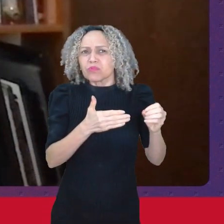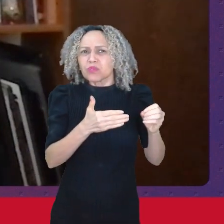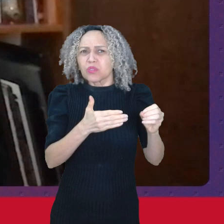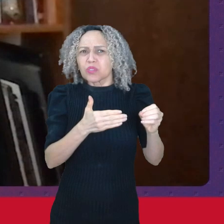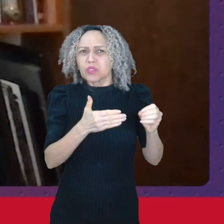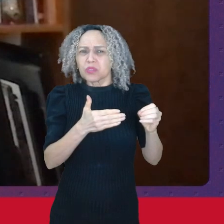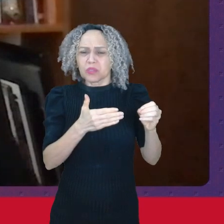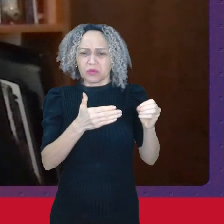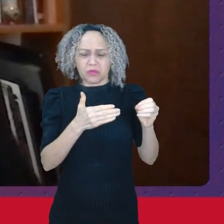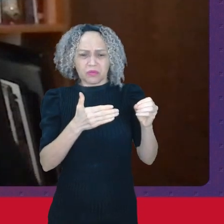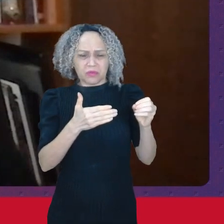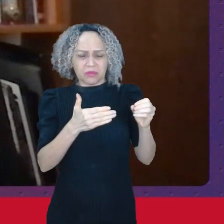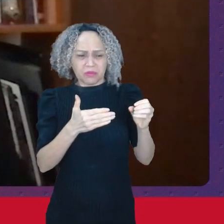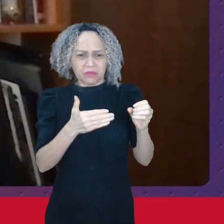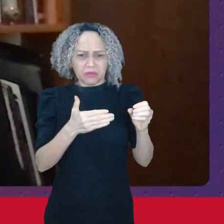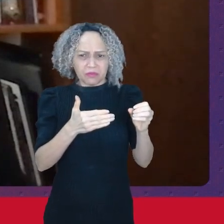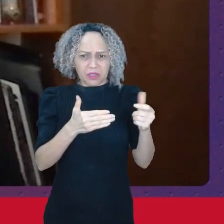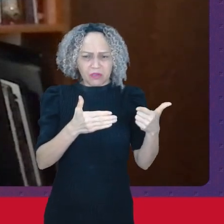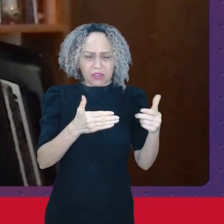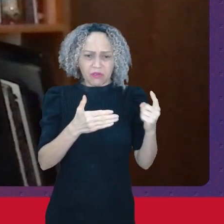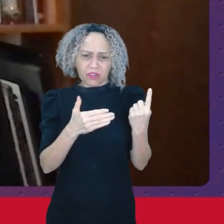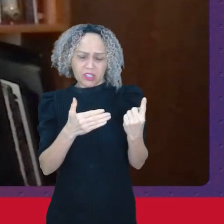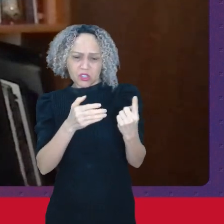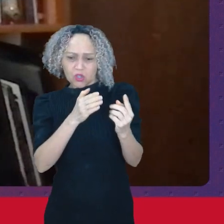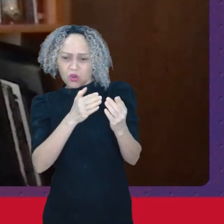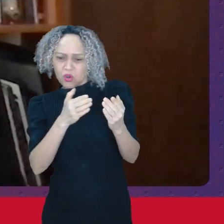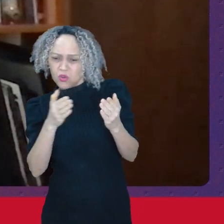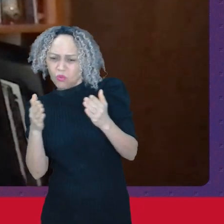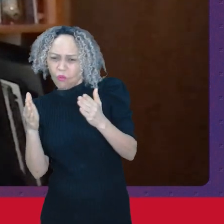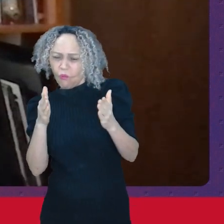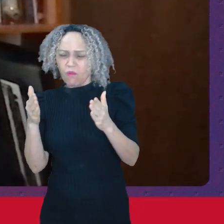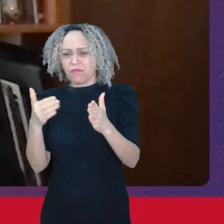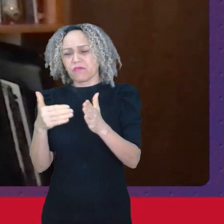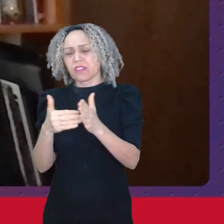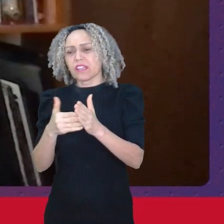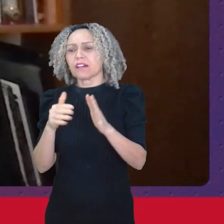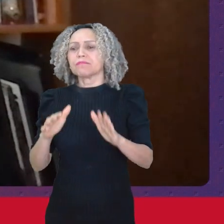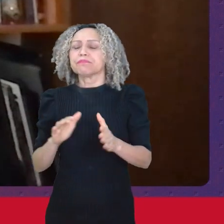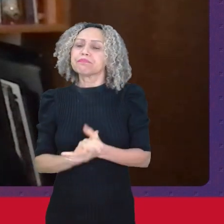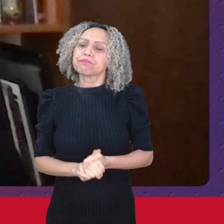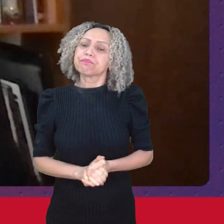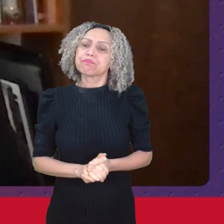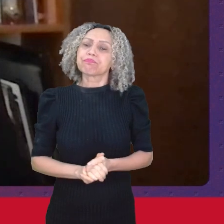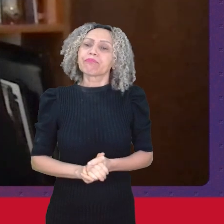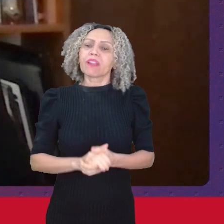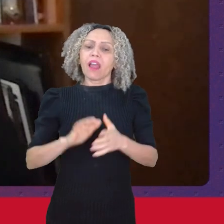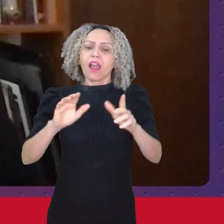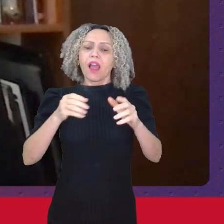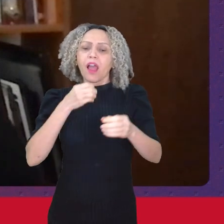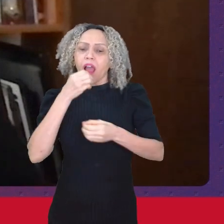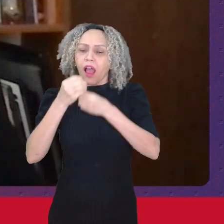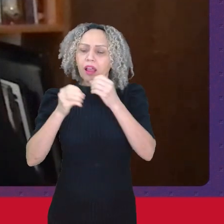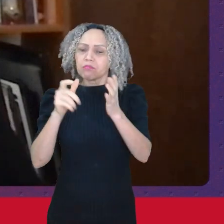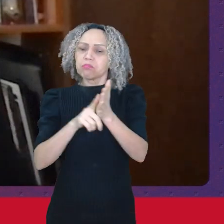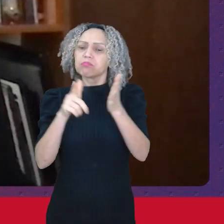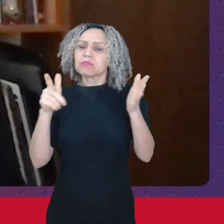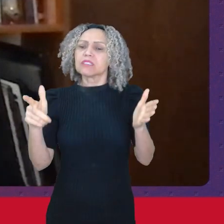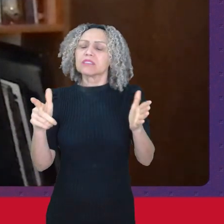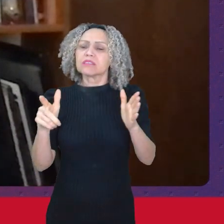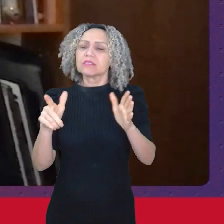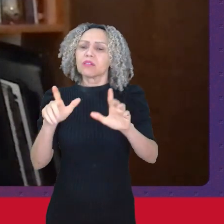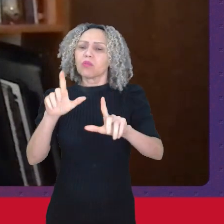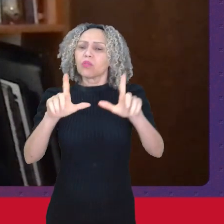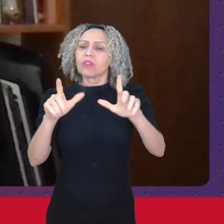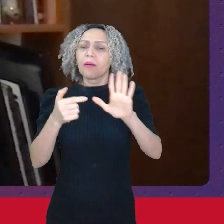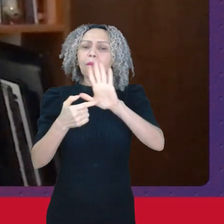erro muito importante na abordagem que eles fazem, que é dar a entender